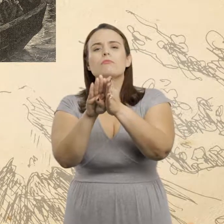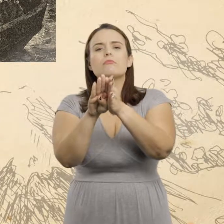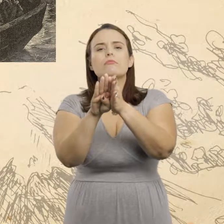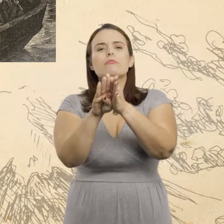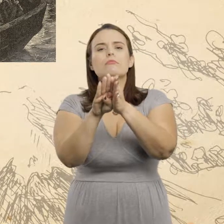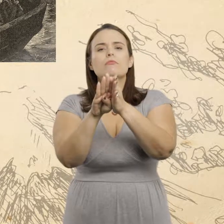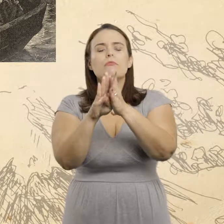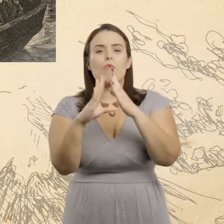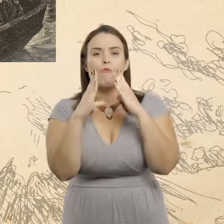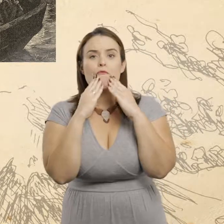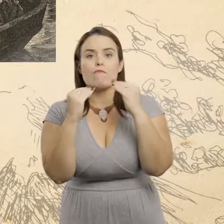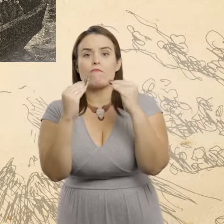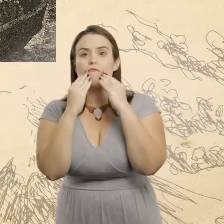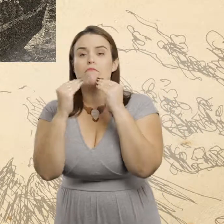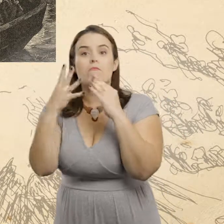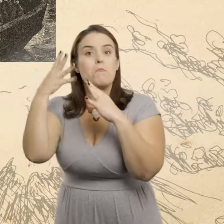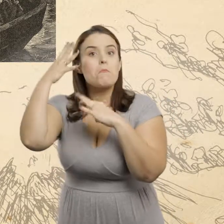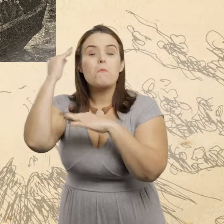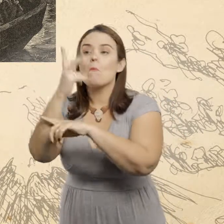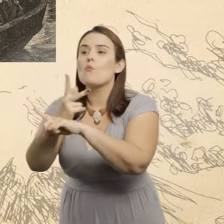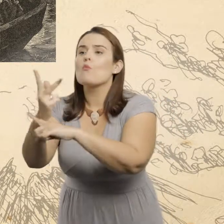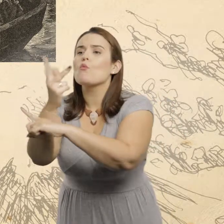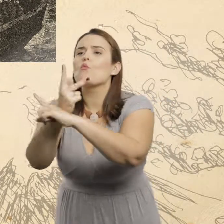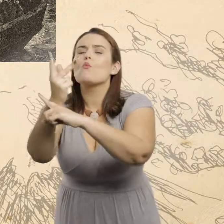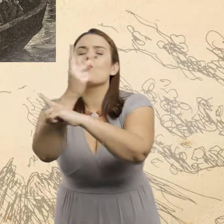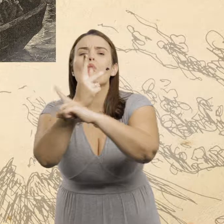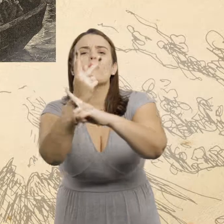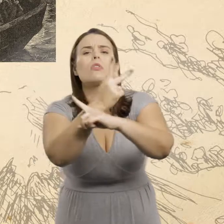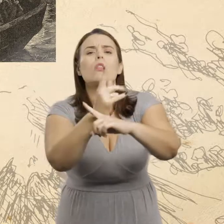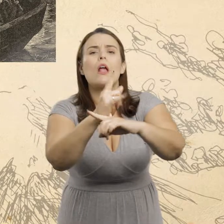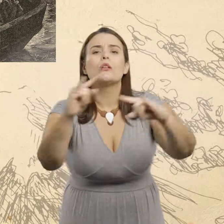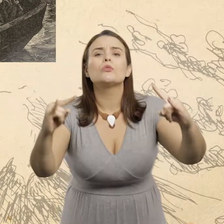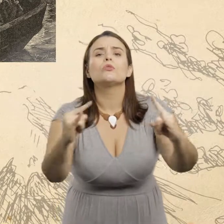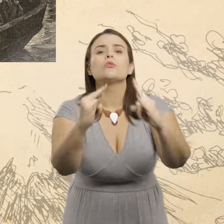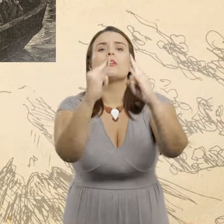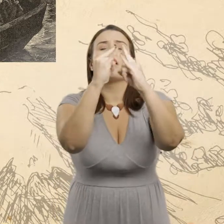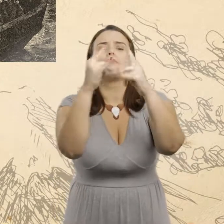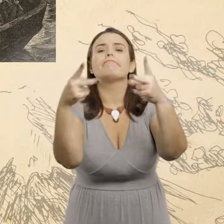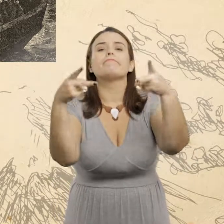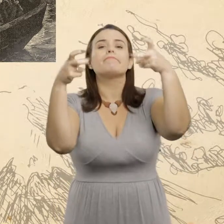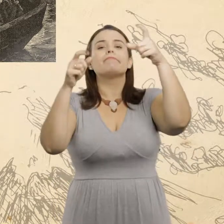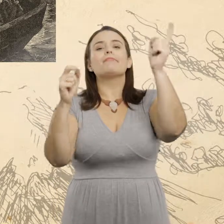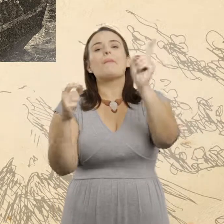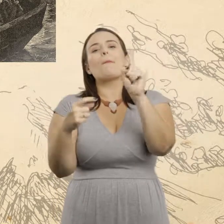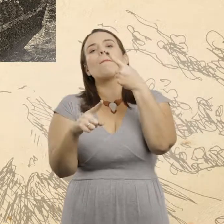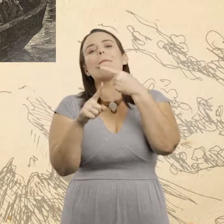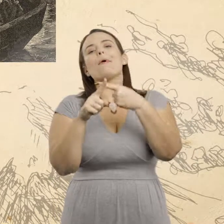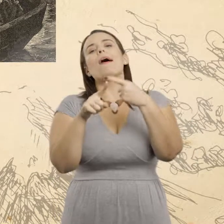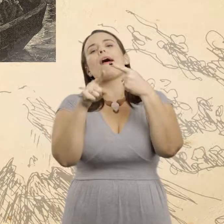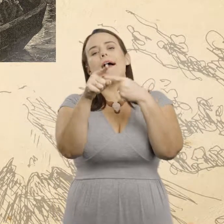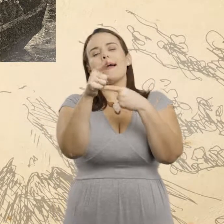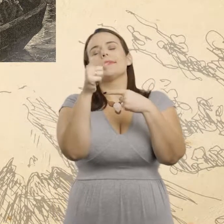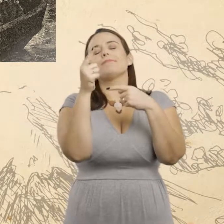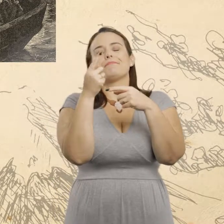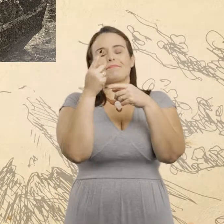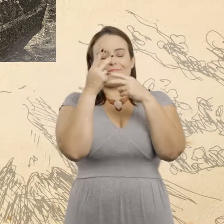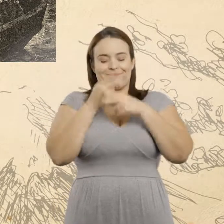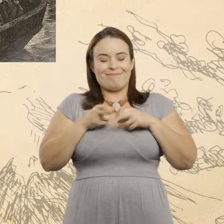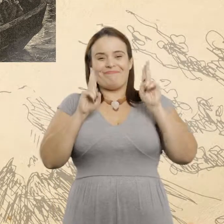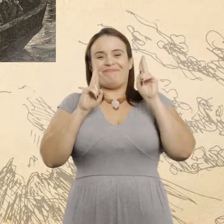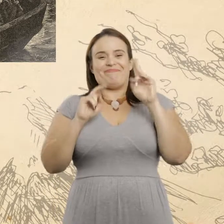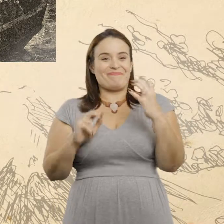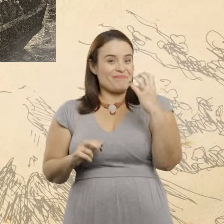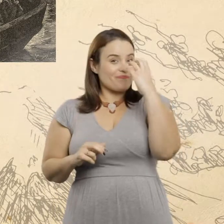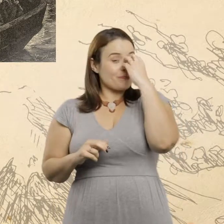Sr. Fogg procurou Passepartout por toda a cidade e não o encontrou. Ele não reconheceu Passepartout no circo porque Passepartout